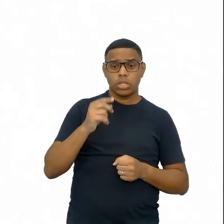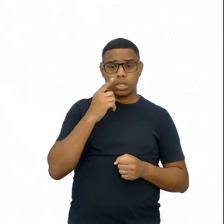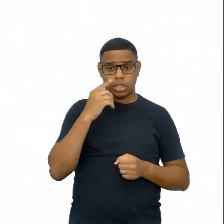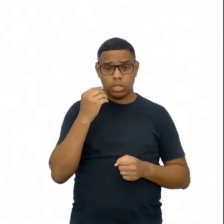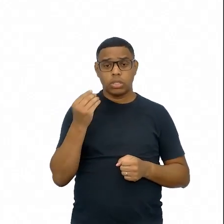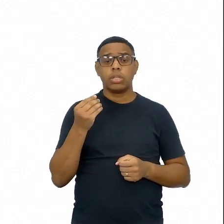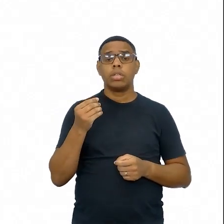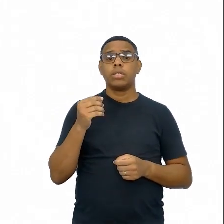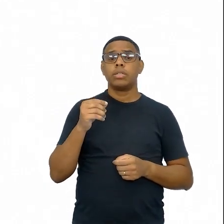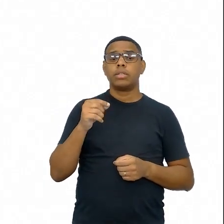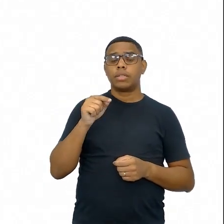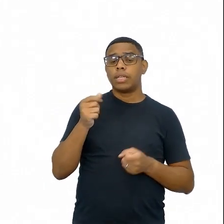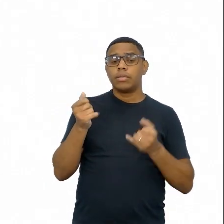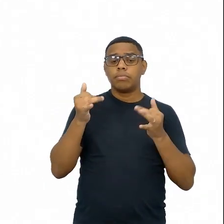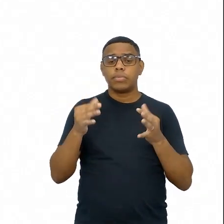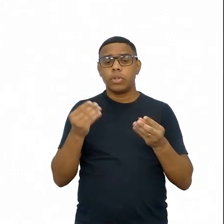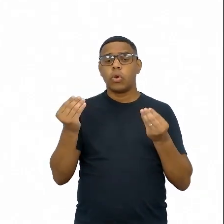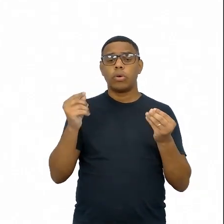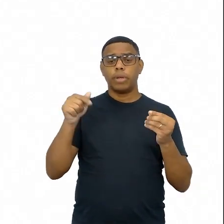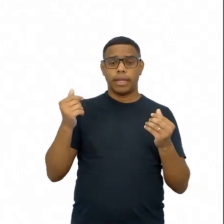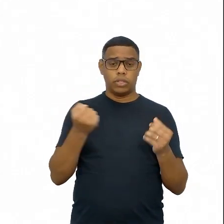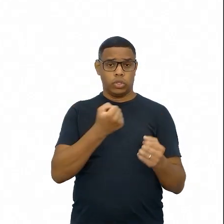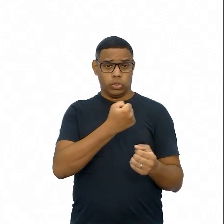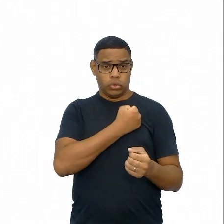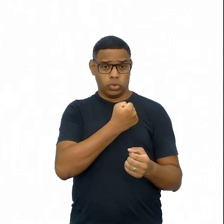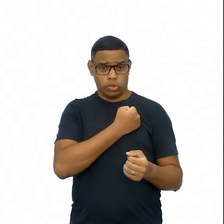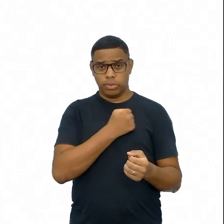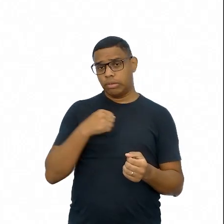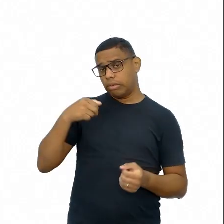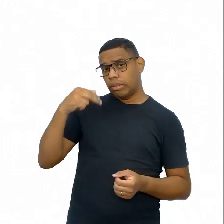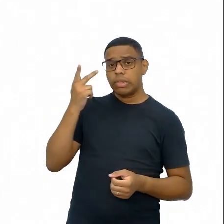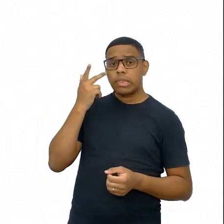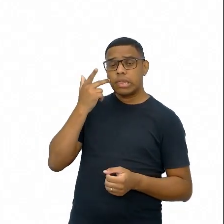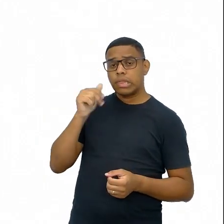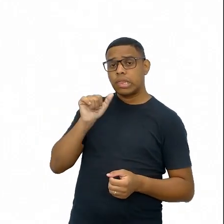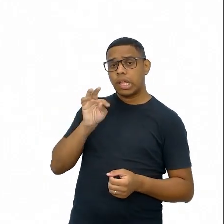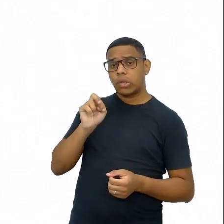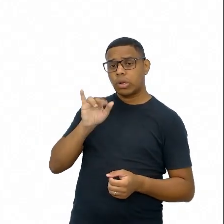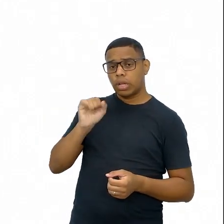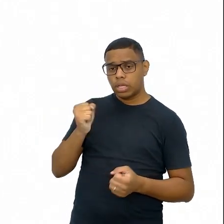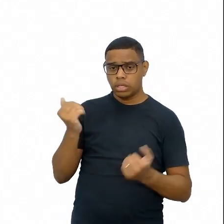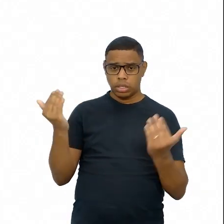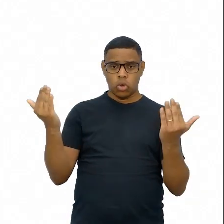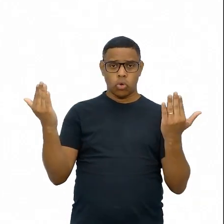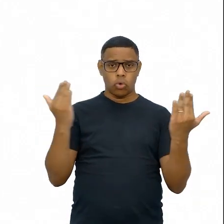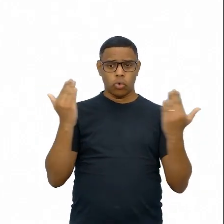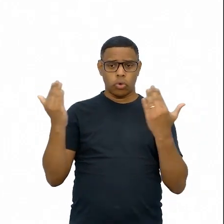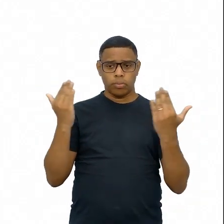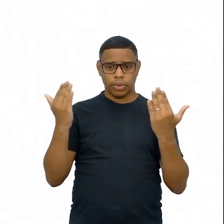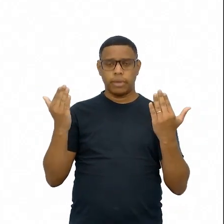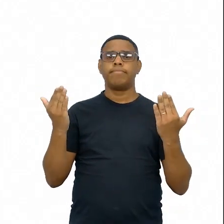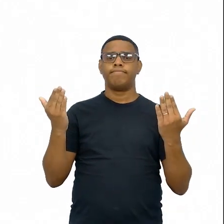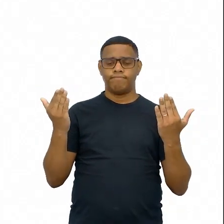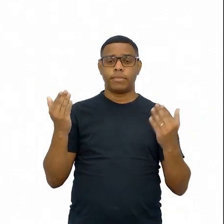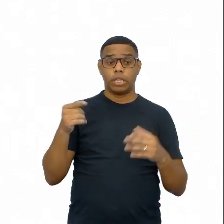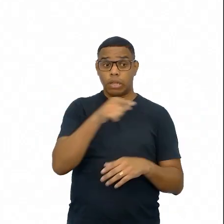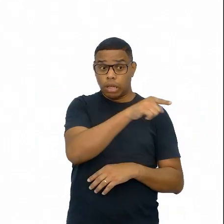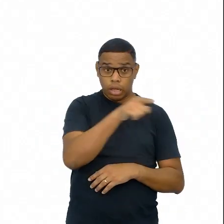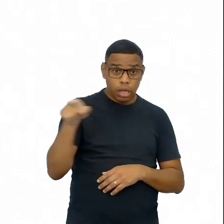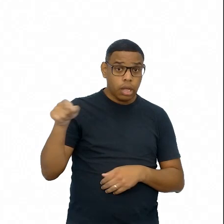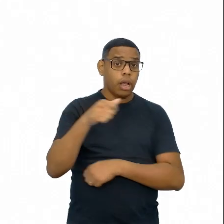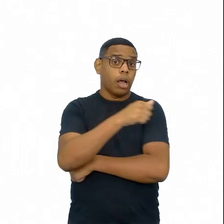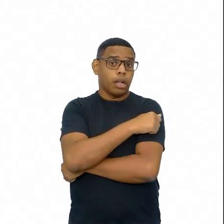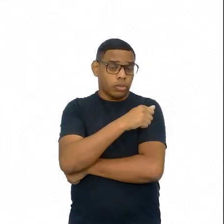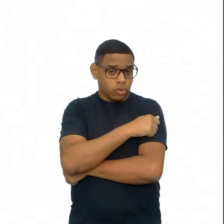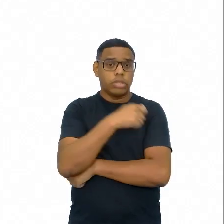item 7 trata de comparar números naturais de até 2 ordens. Os estudantes precisam